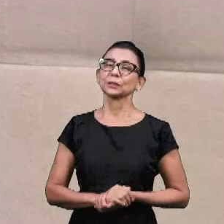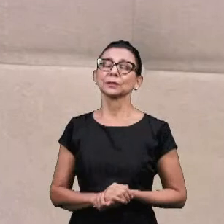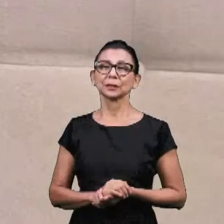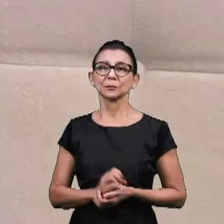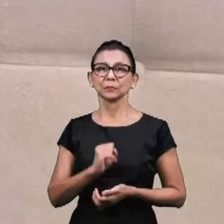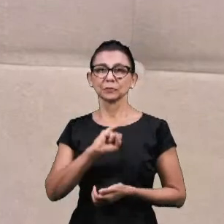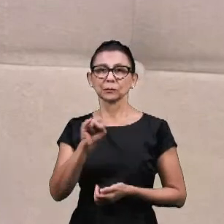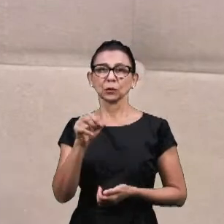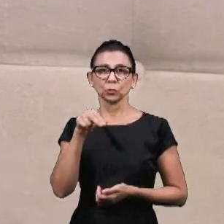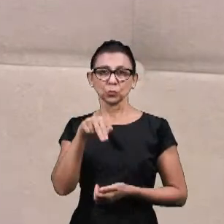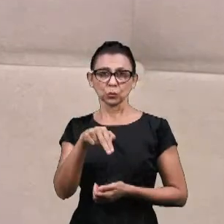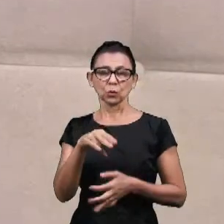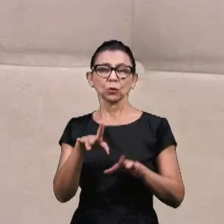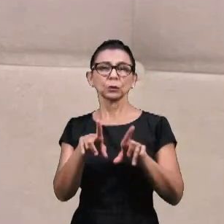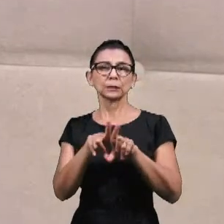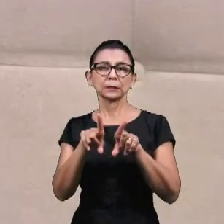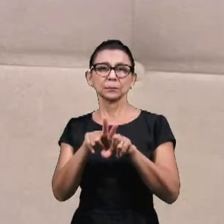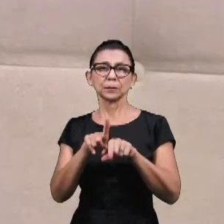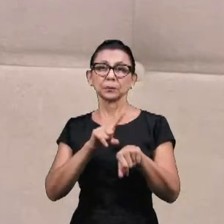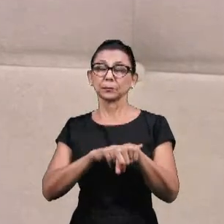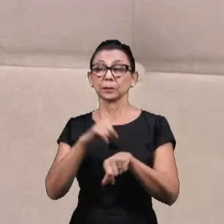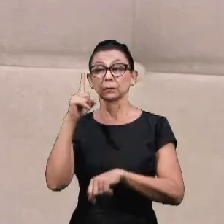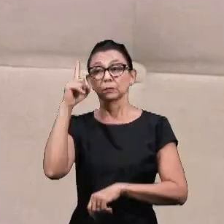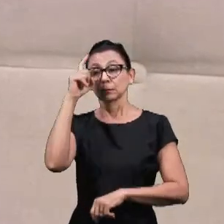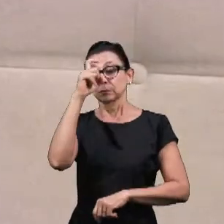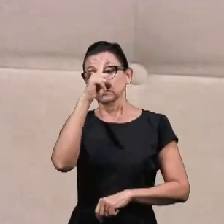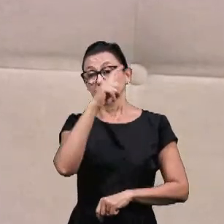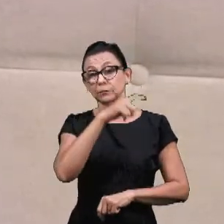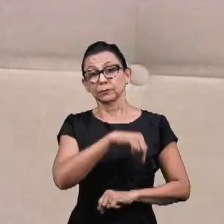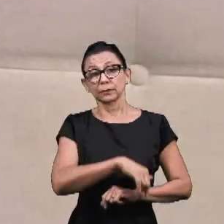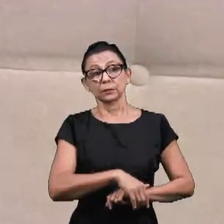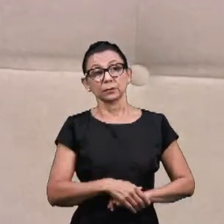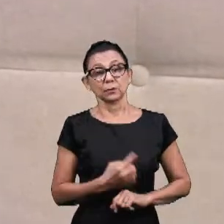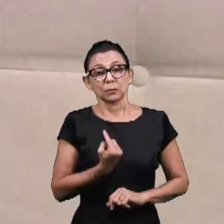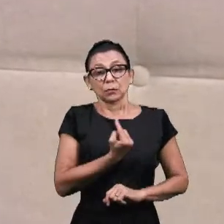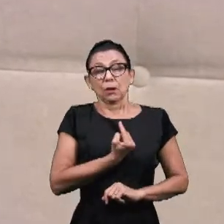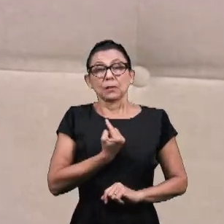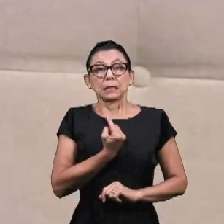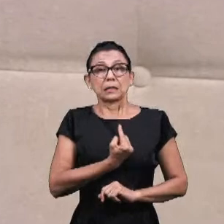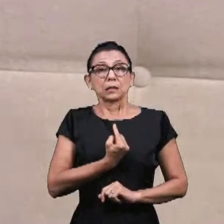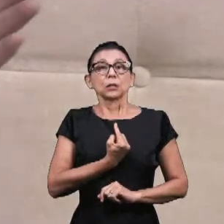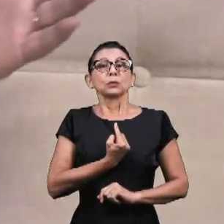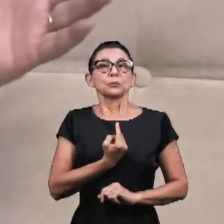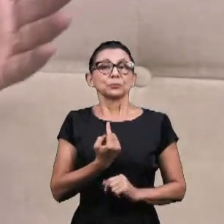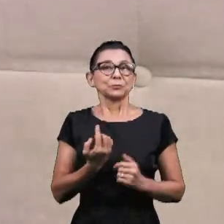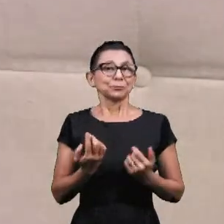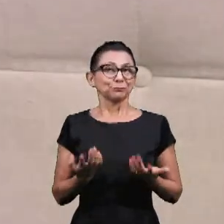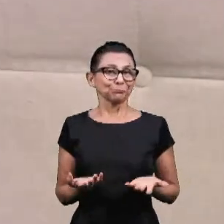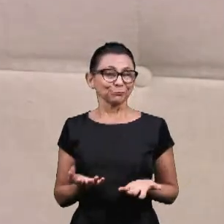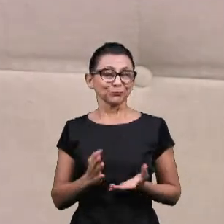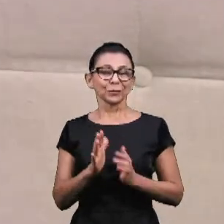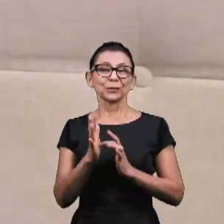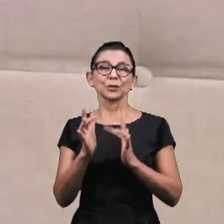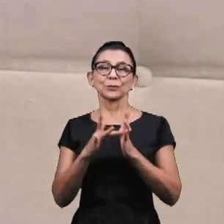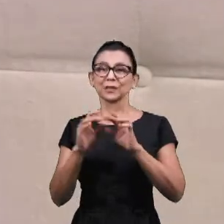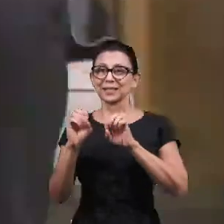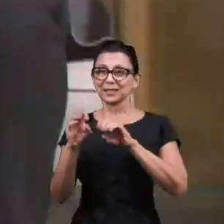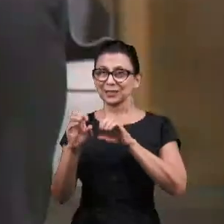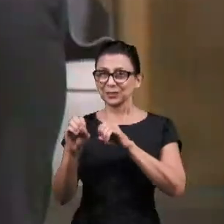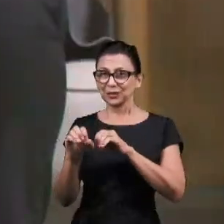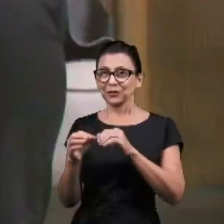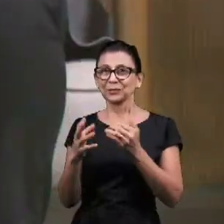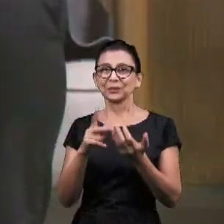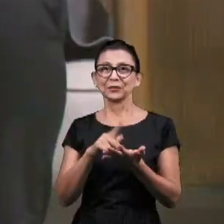né? Não tinha ninguém por perto, né? Então, a oração é assim, né? Jesus ensinou isso, né, pastor Josias? Entra no